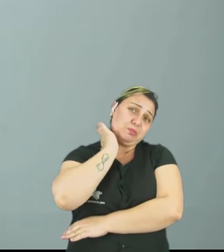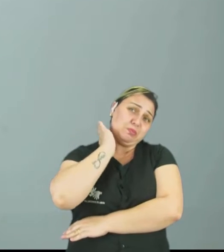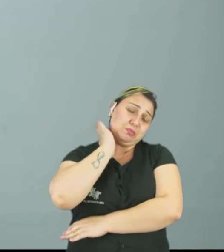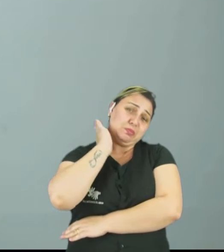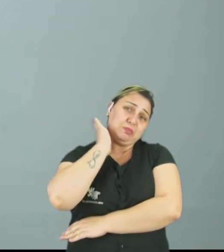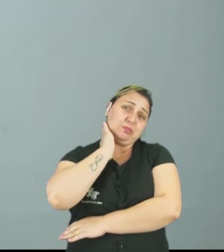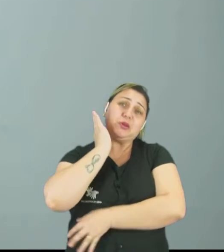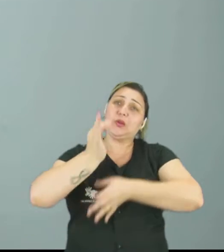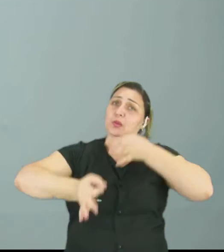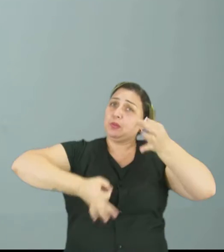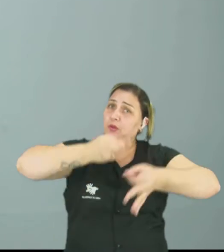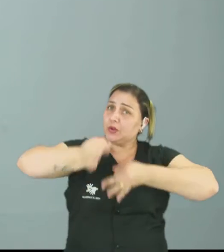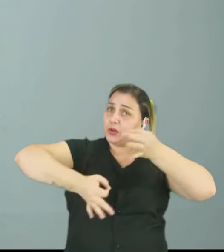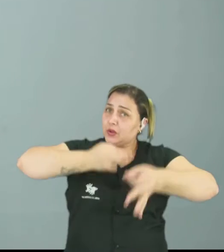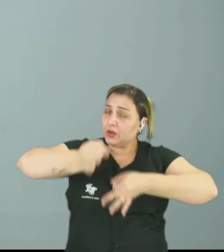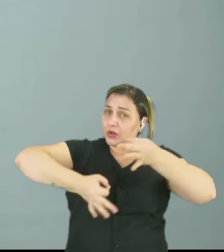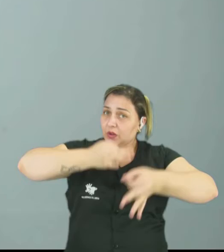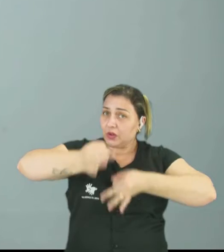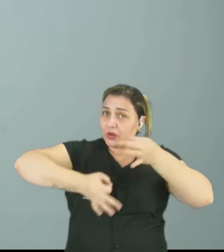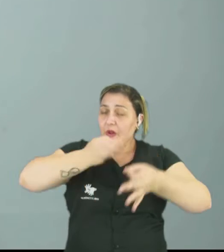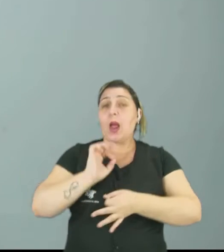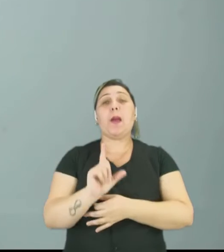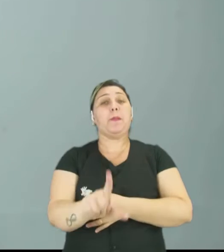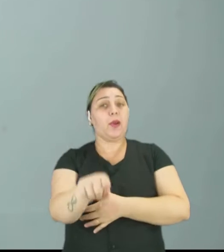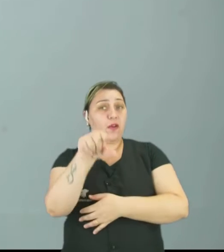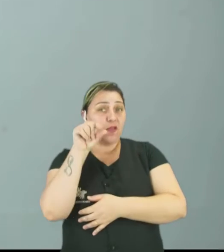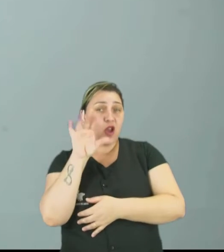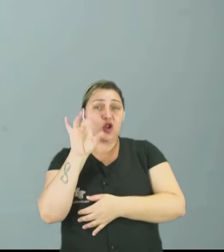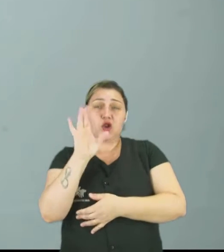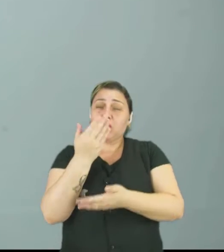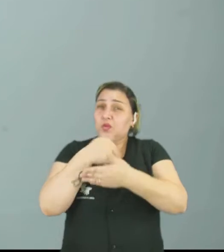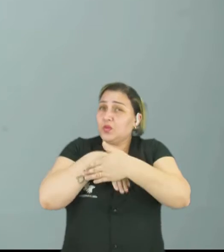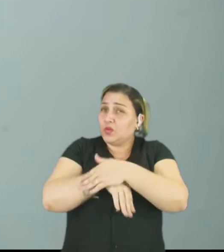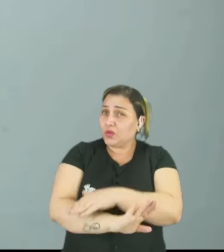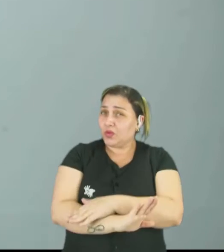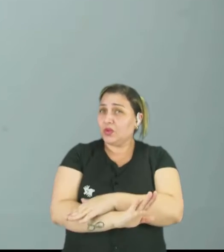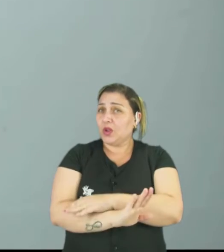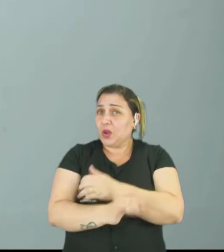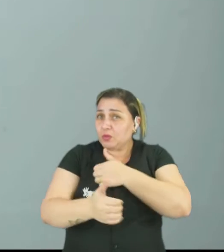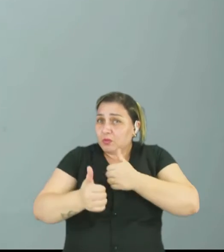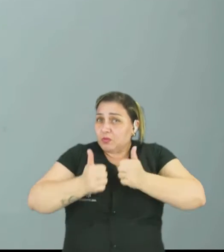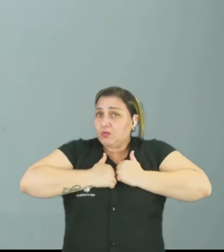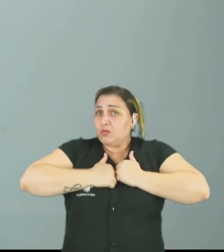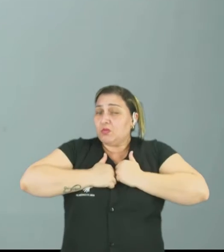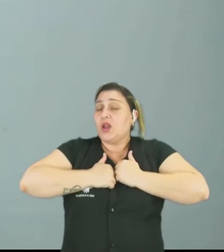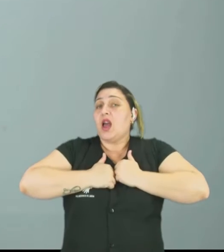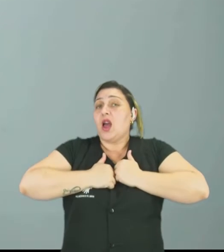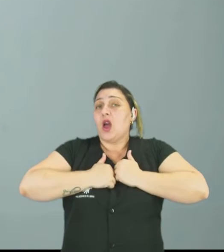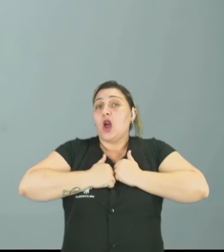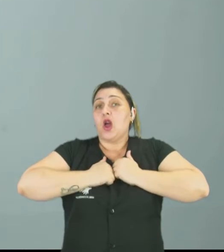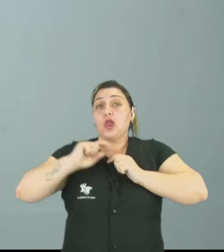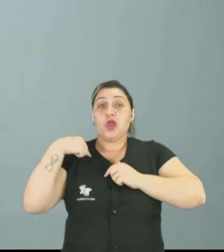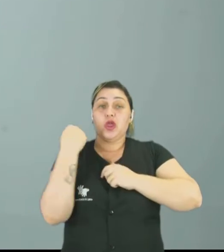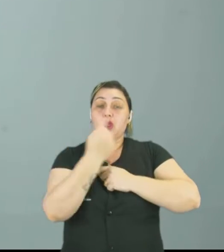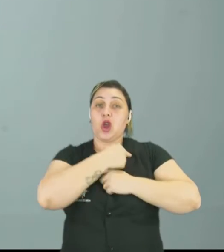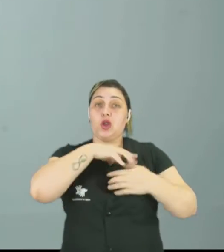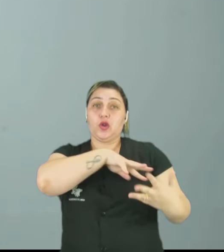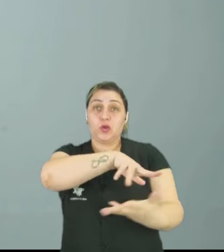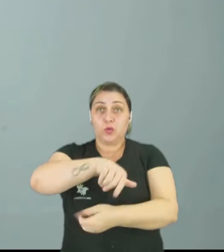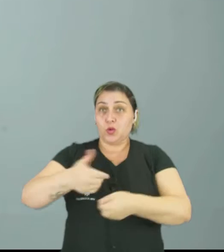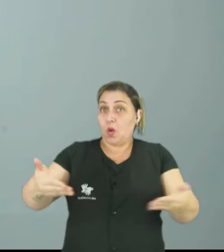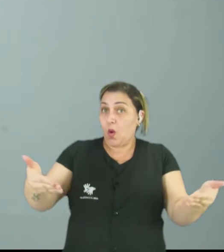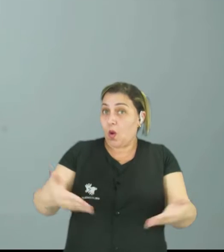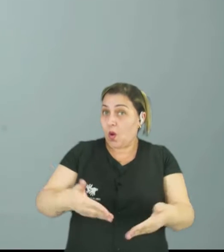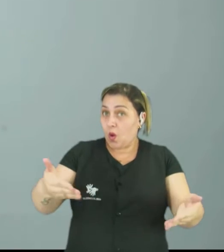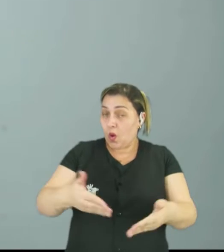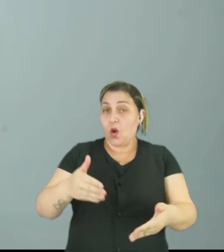suas opiniões ou preferem ficar apenas guardando-as para si. Mas no nosso mundo atual,